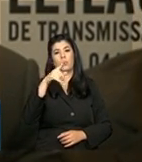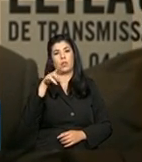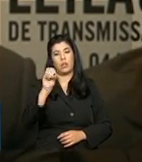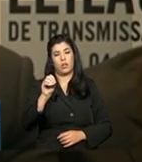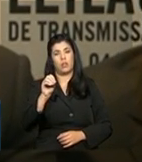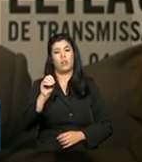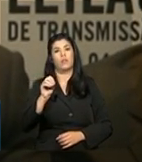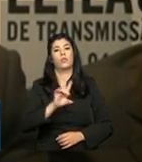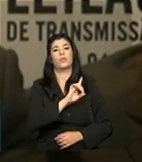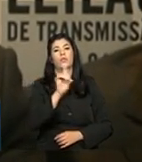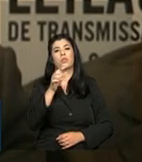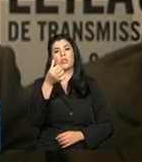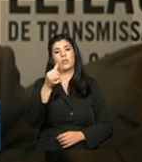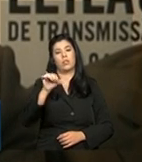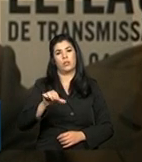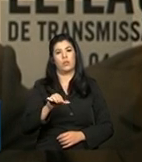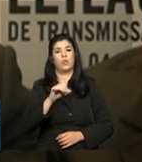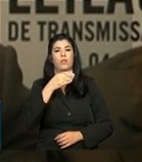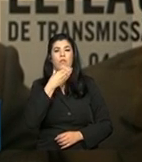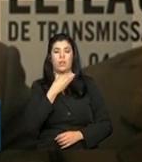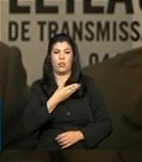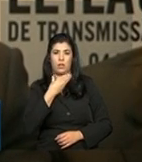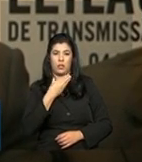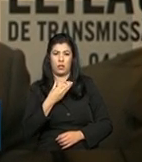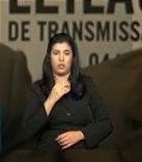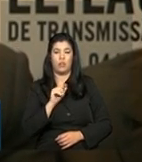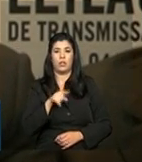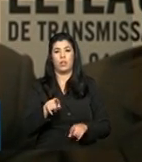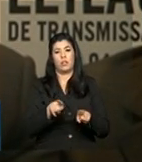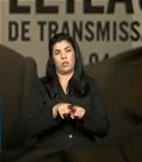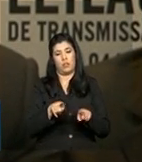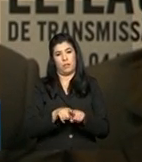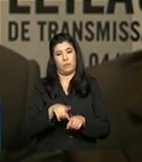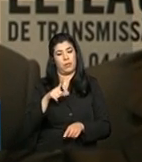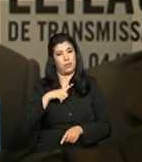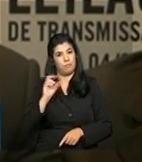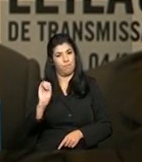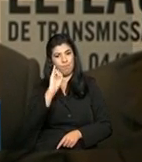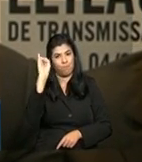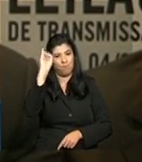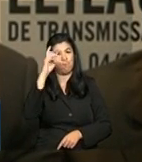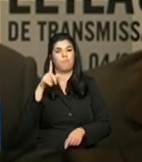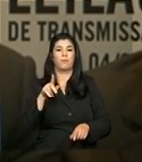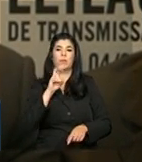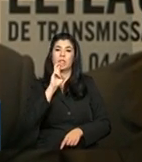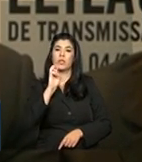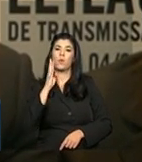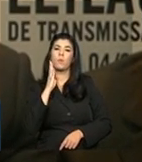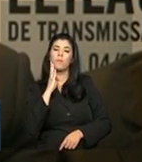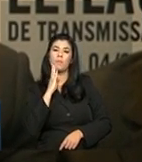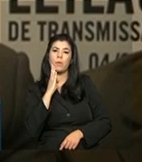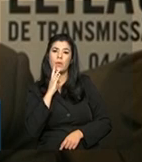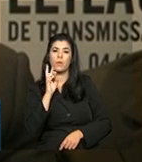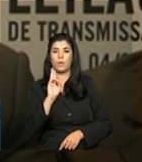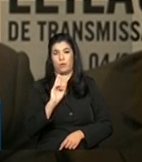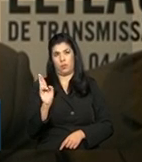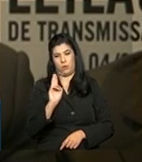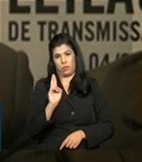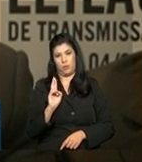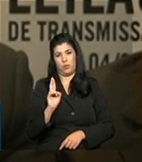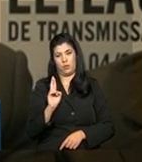prevista a realização no dia 19 de dezembro. É um leilão também significativo, são 5 bilhões de reais